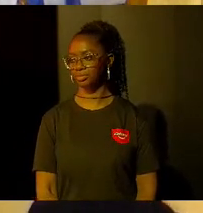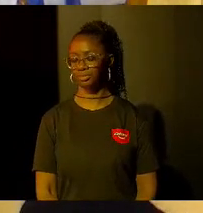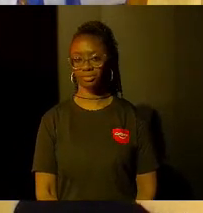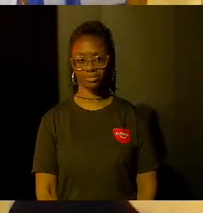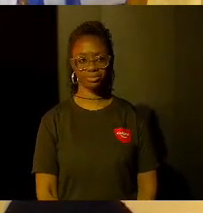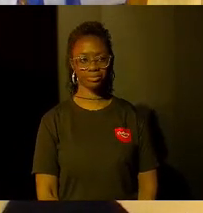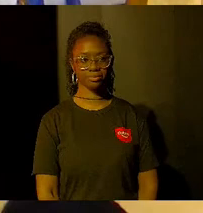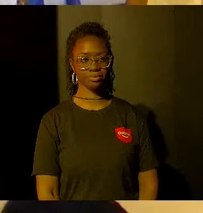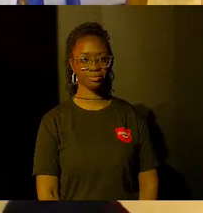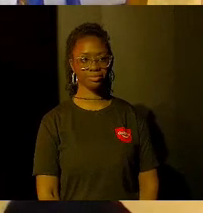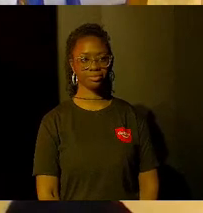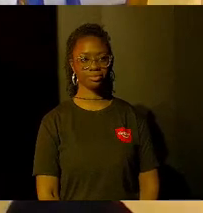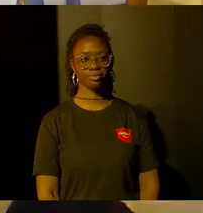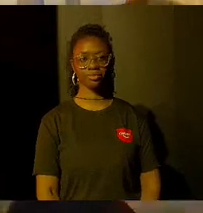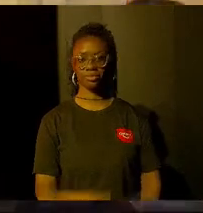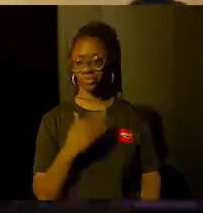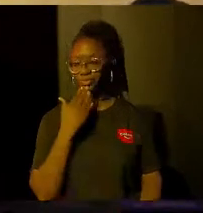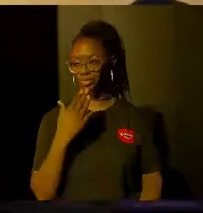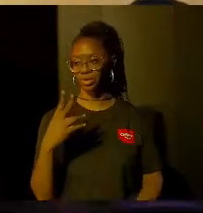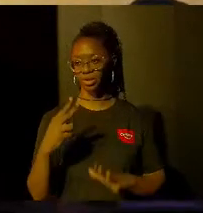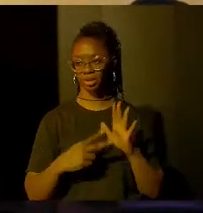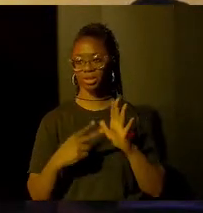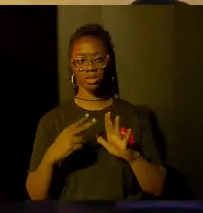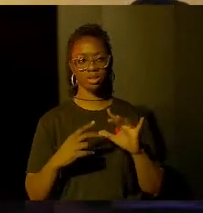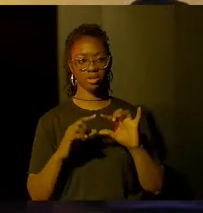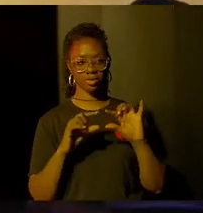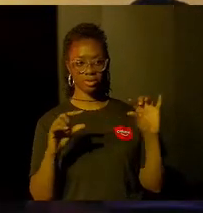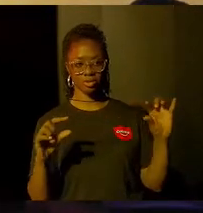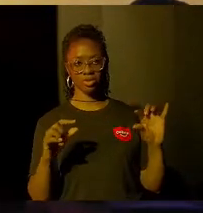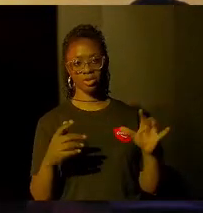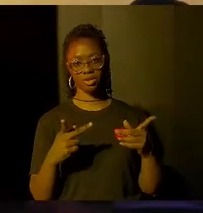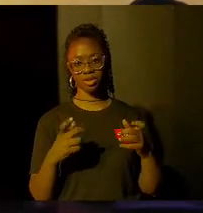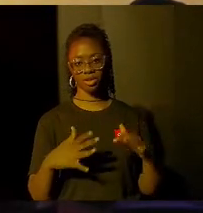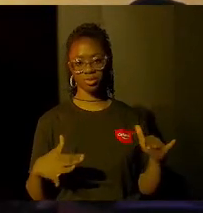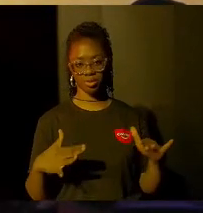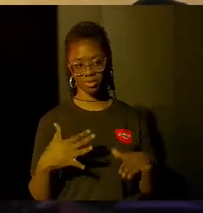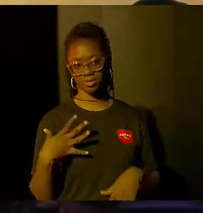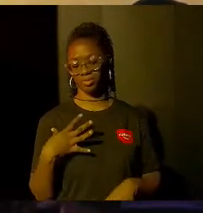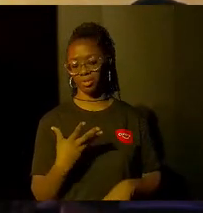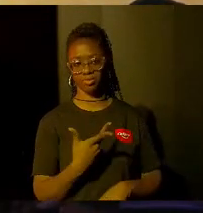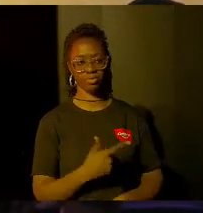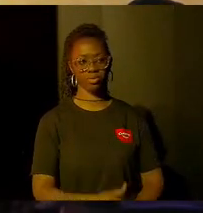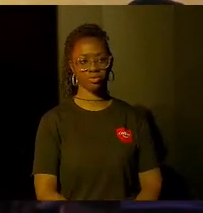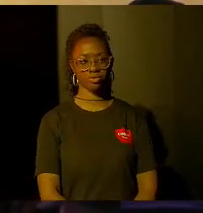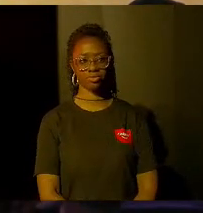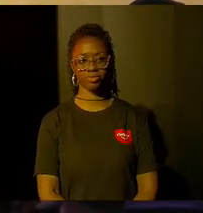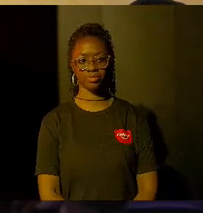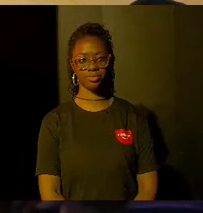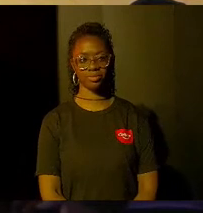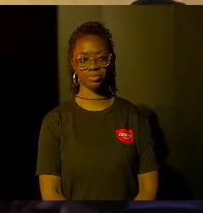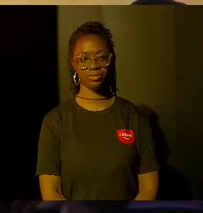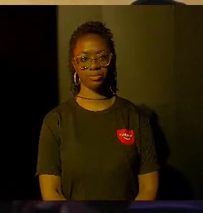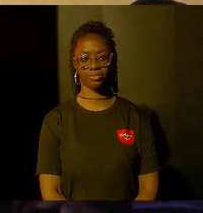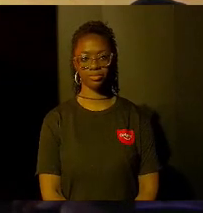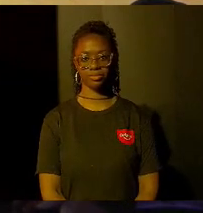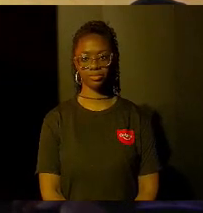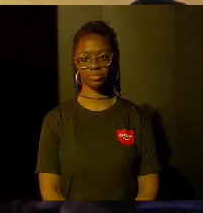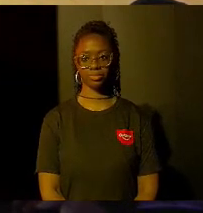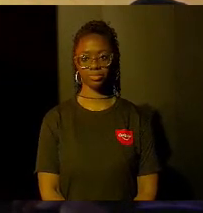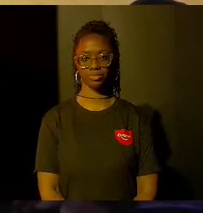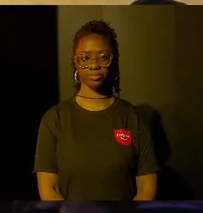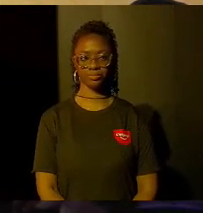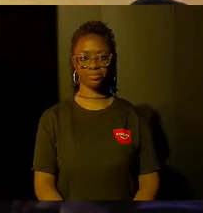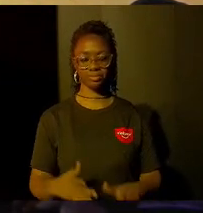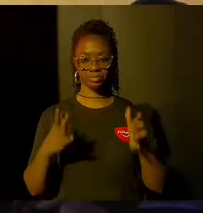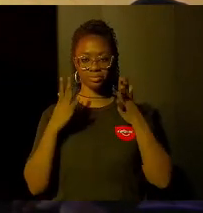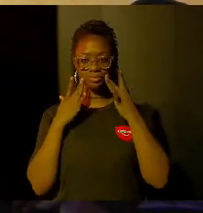te pedir então para ler um trechinho da Paz que é maravilhoso na peça eu falo sobre